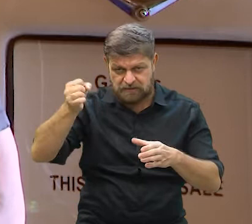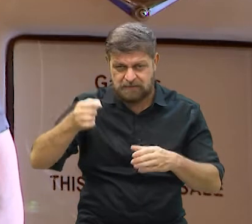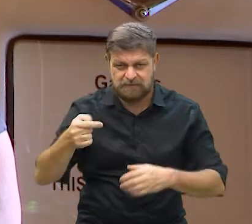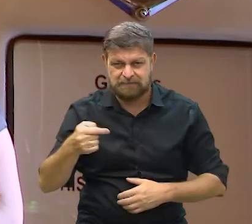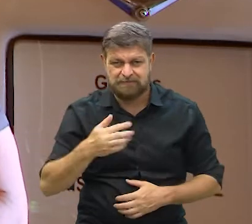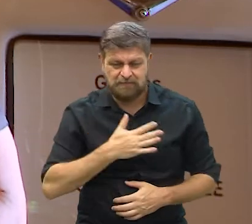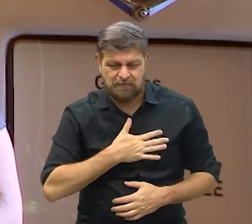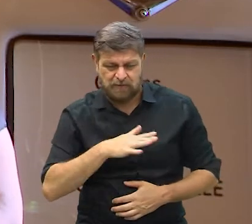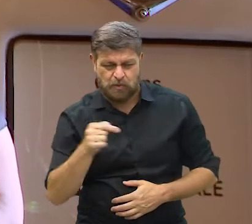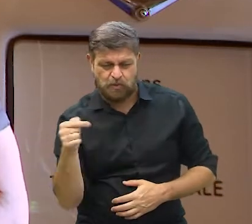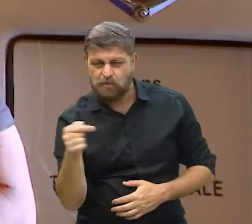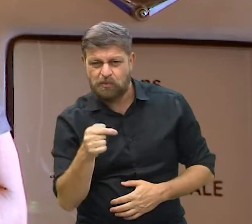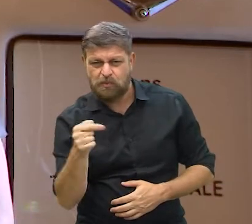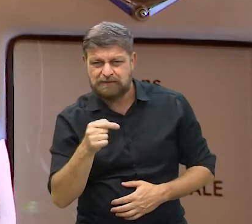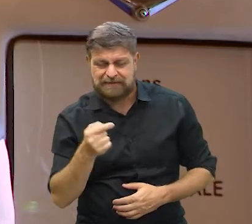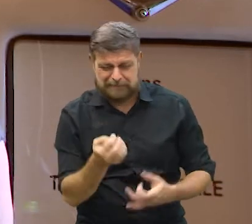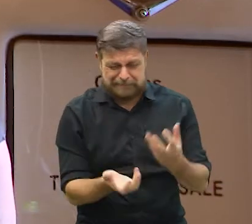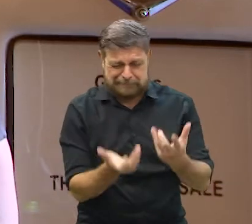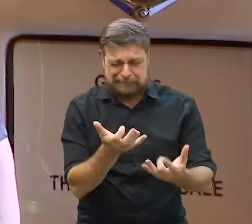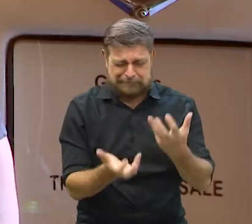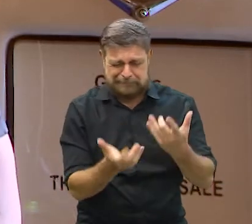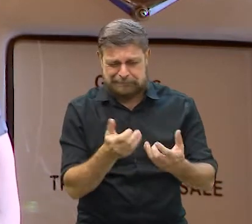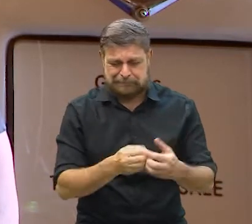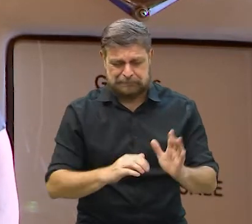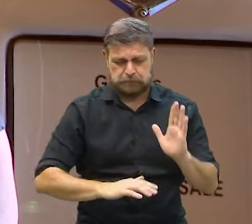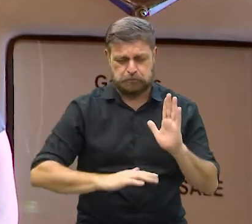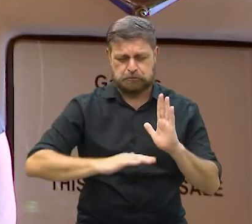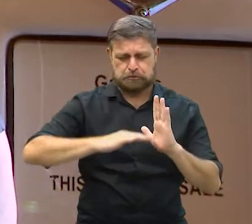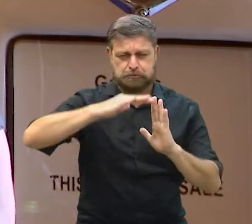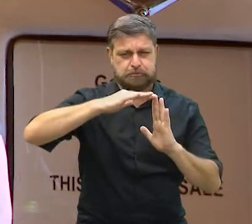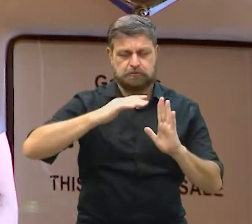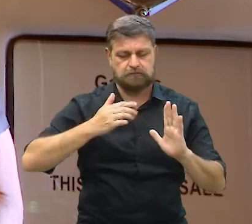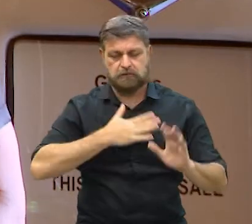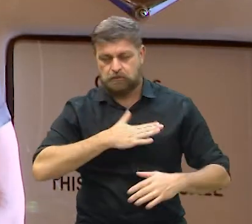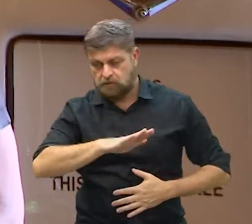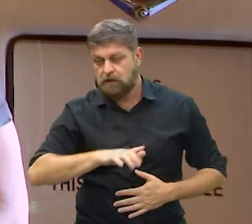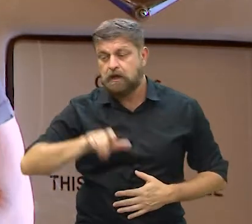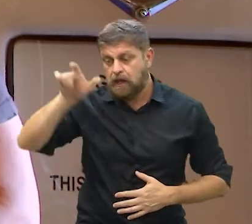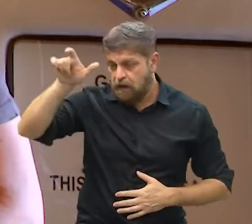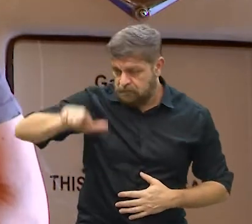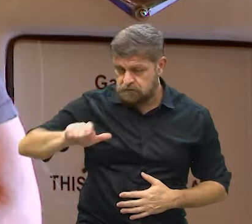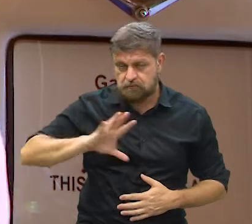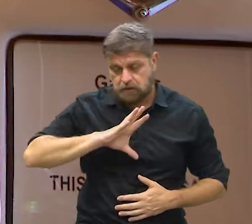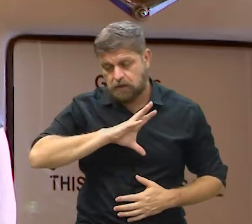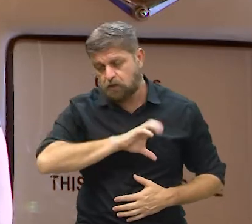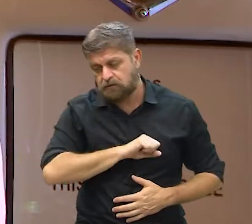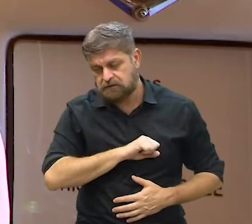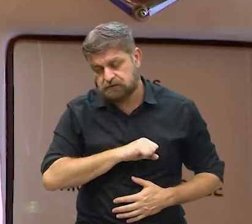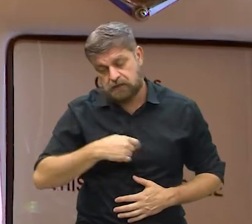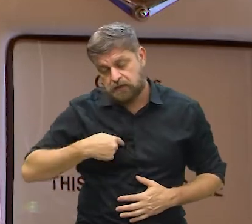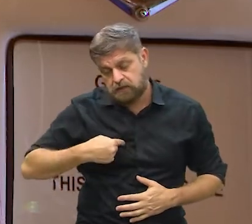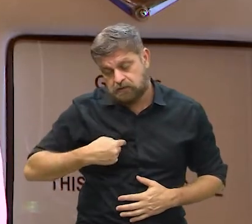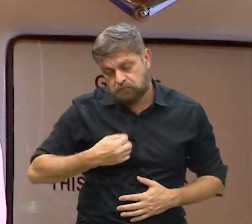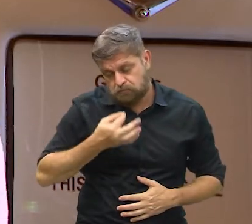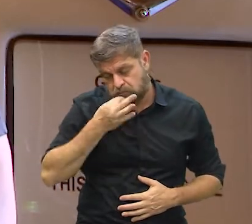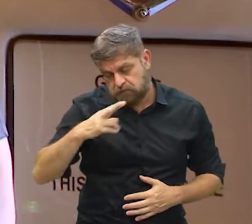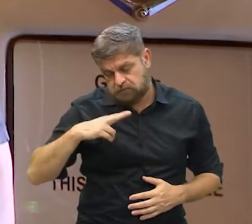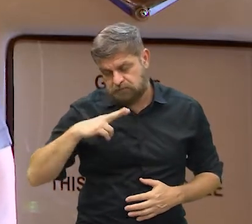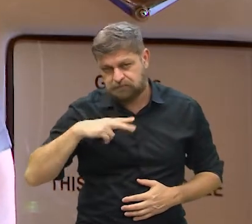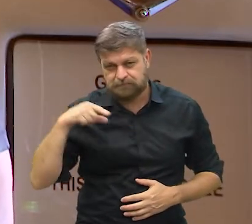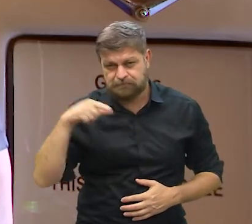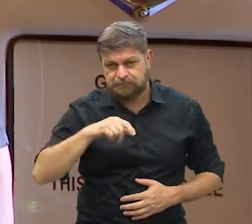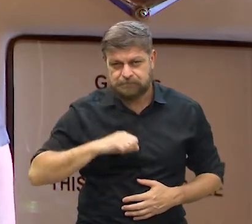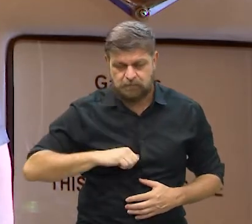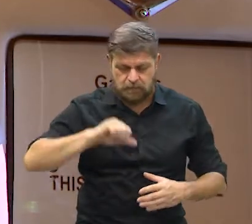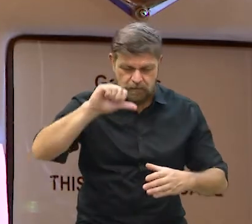deixe ferver esse molho, porque eu não gosto, né? Mas tem muita gente que deixa ferver o molho. Eu não gosto. E ele fica um molho